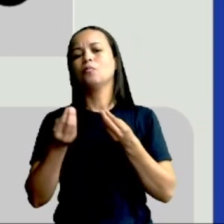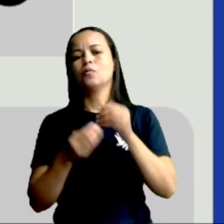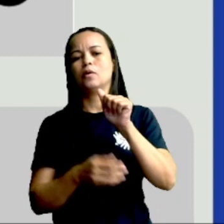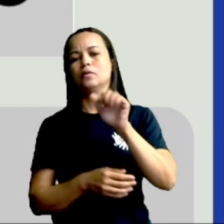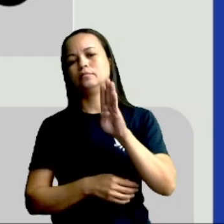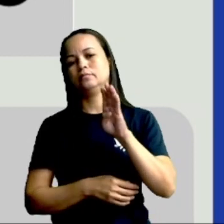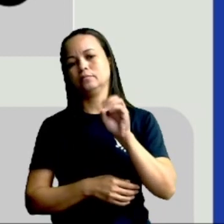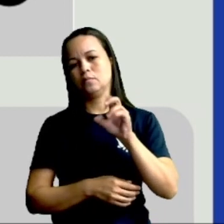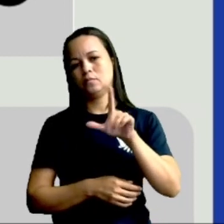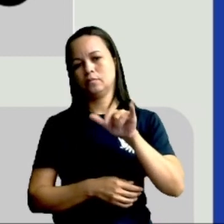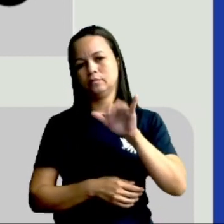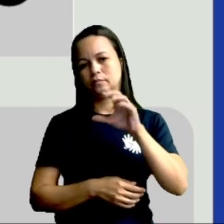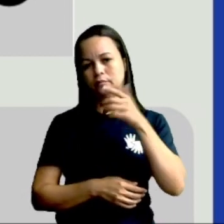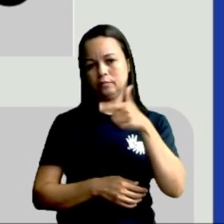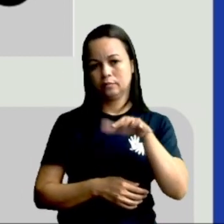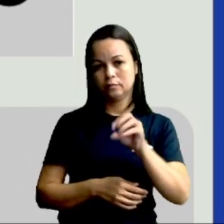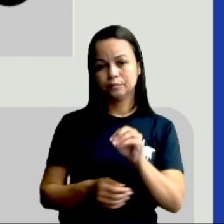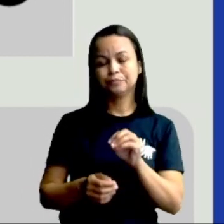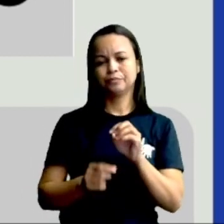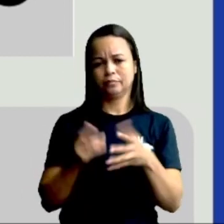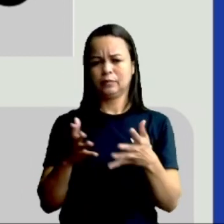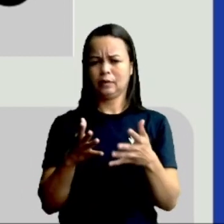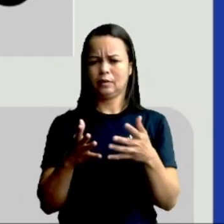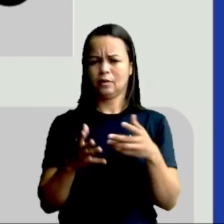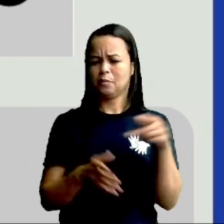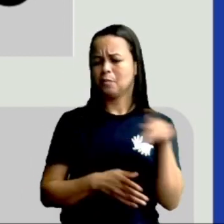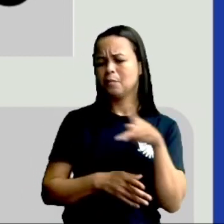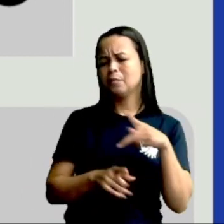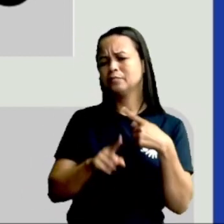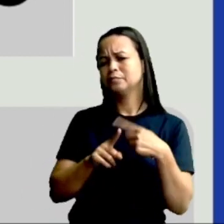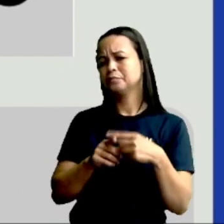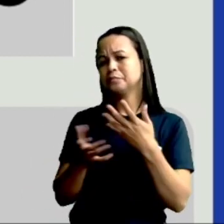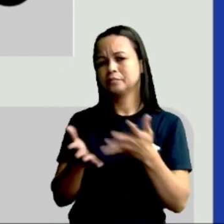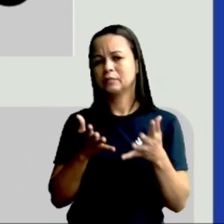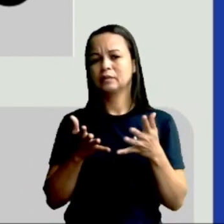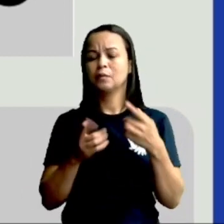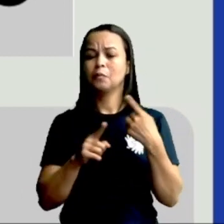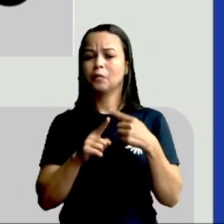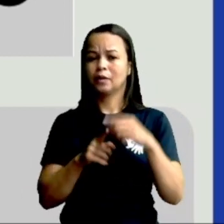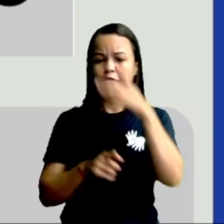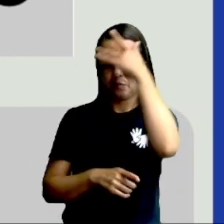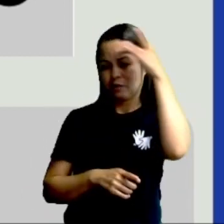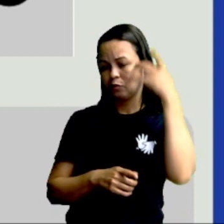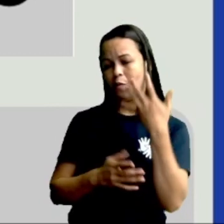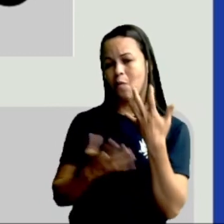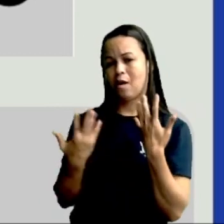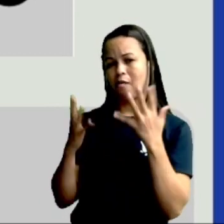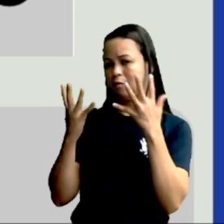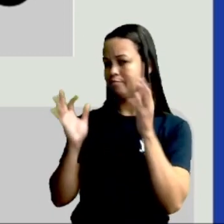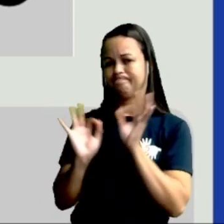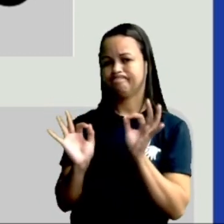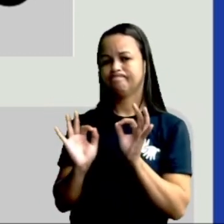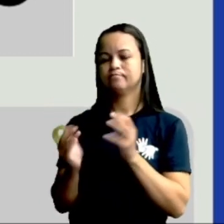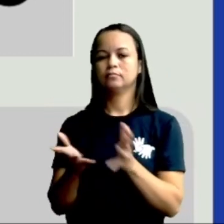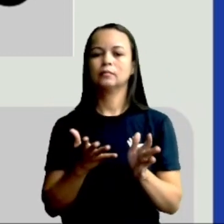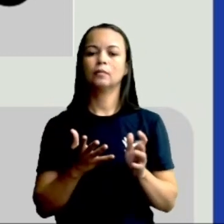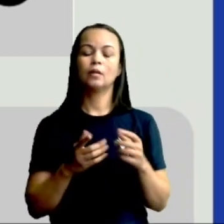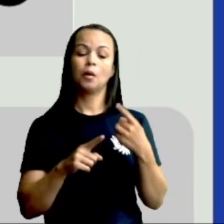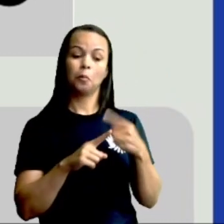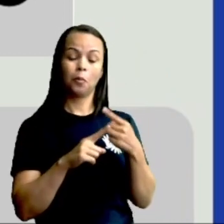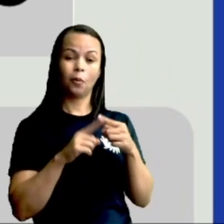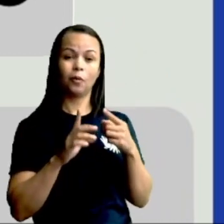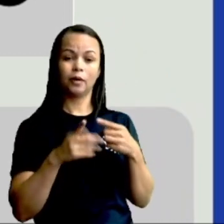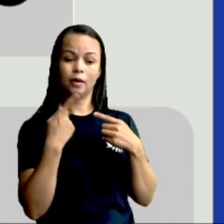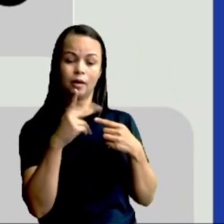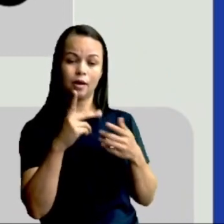abolição. Justamente por que, professora? Por que as pessoas não comemoram? Porque